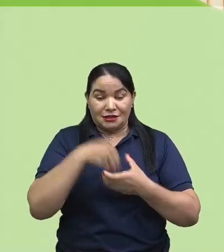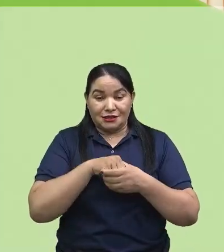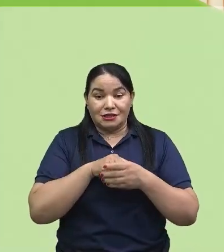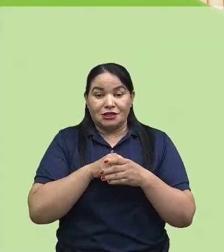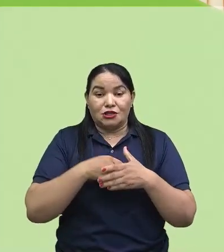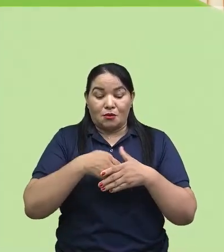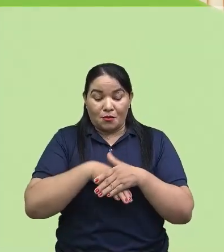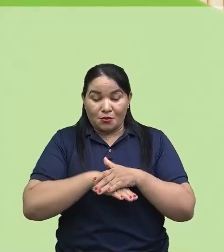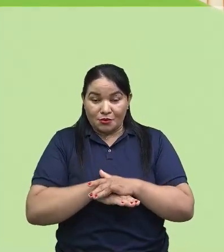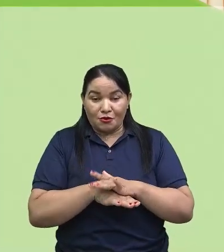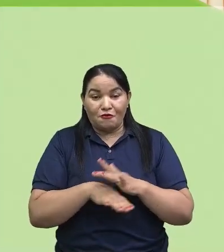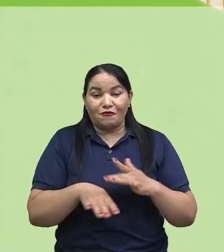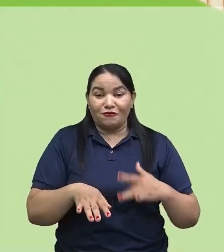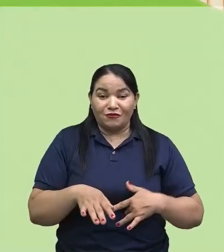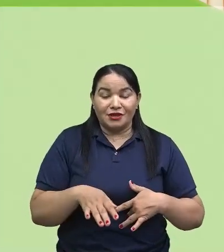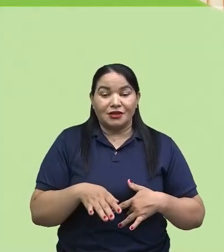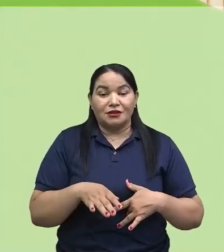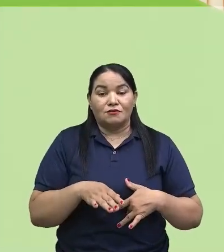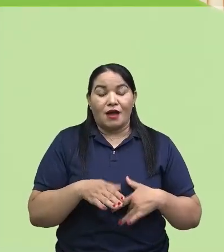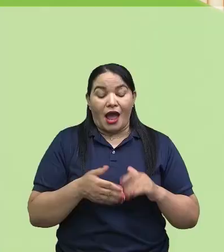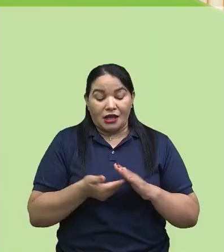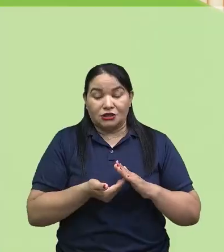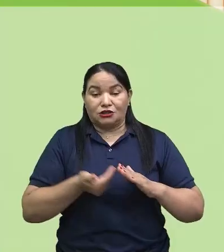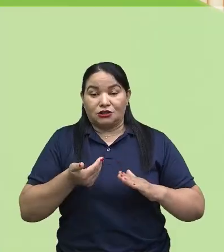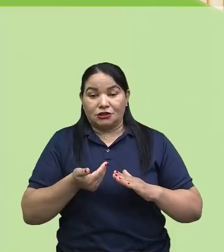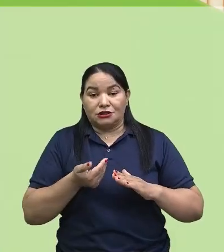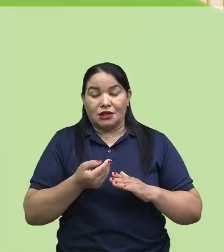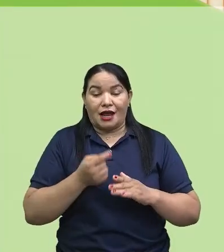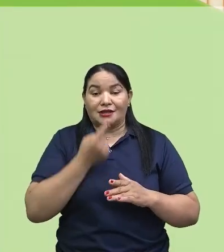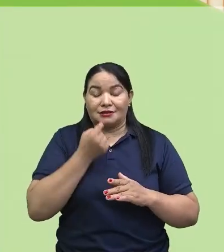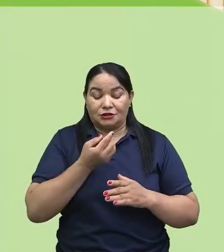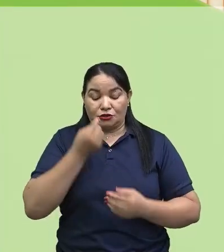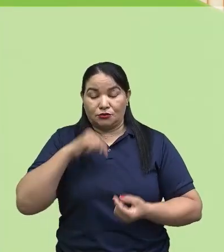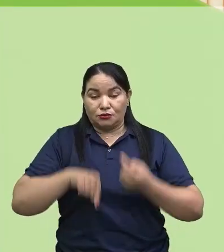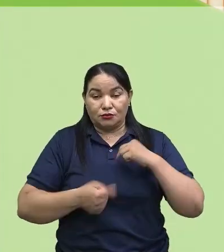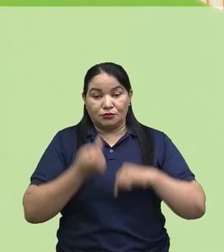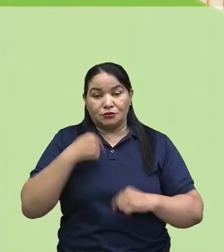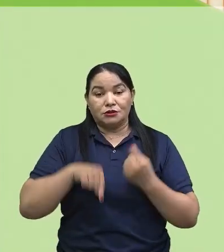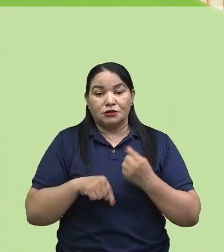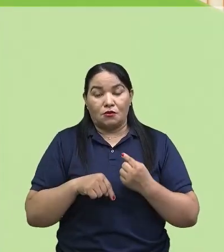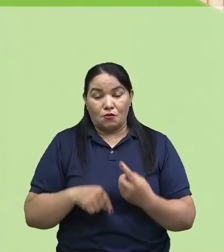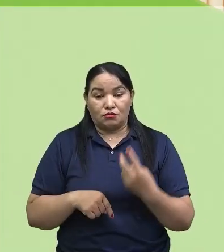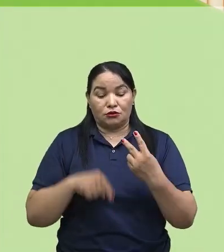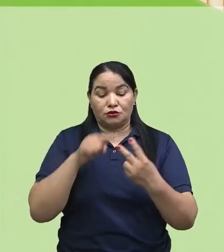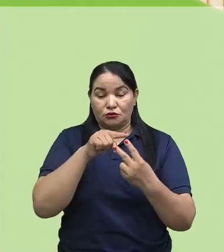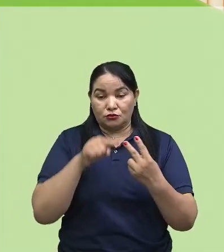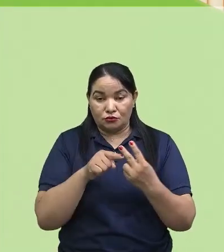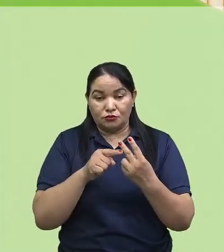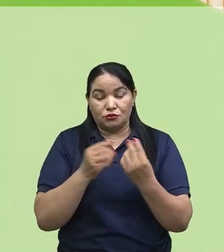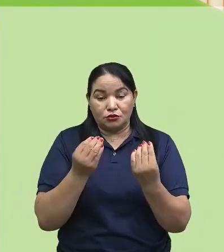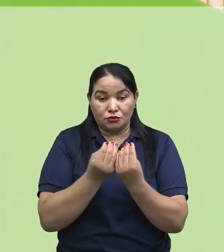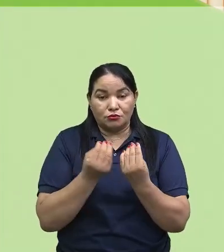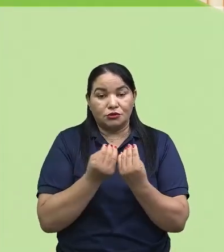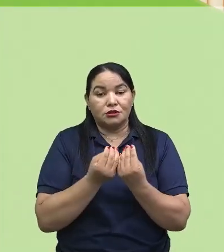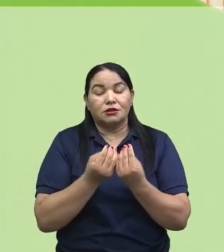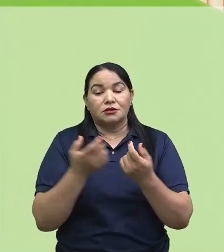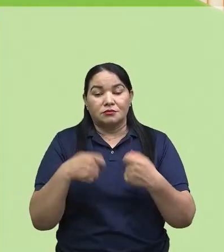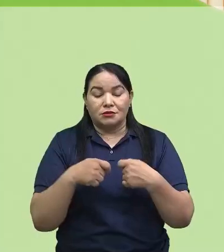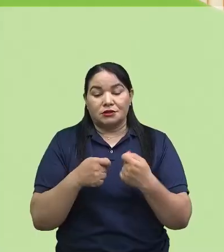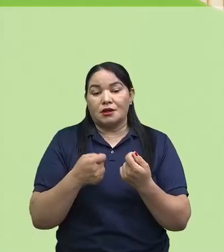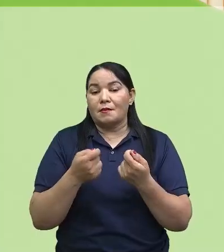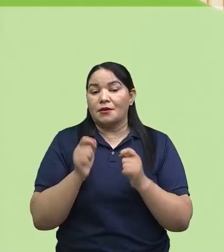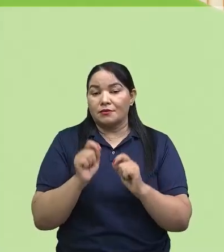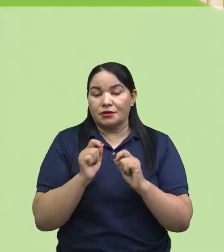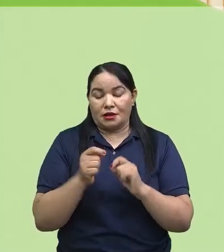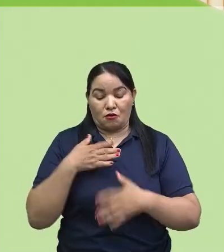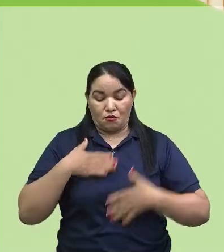no fígado e vai levar para a corrente sanguínea, né? Então observe que a insulina e o glucagon, eles tentam manter ali o equilíbrio da